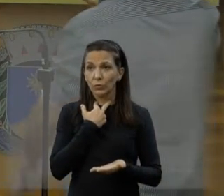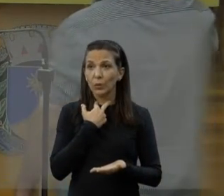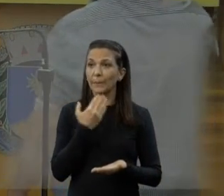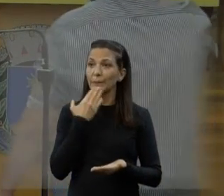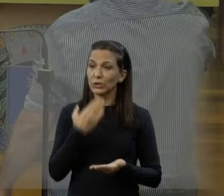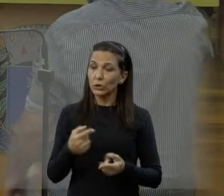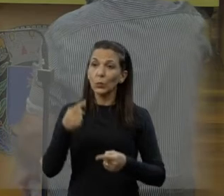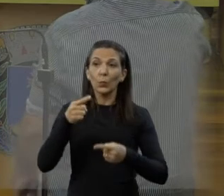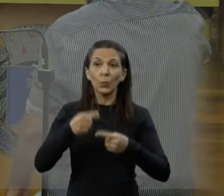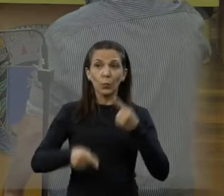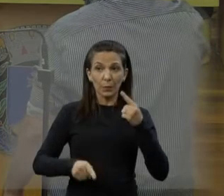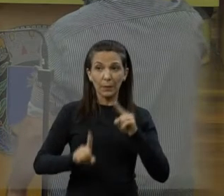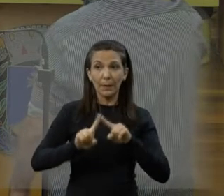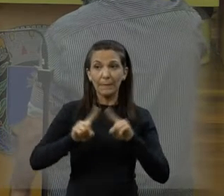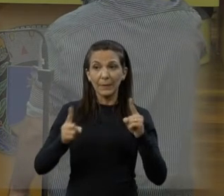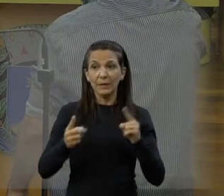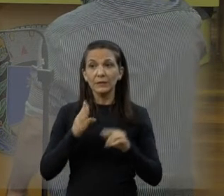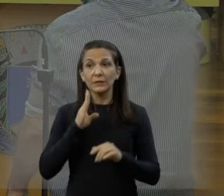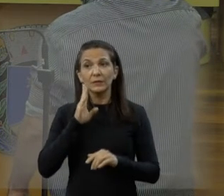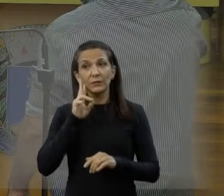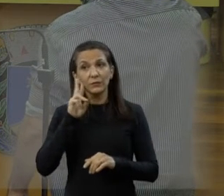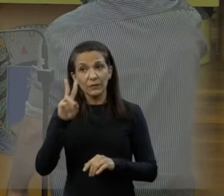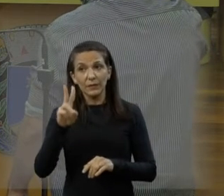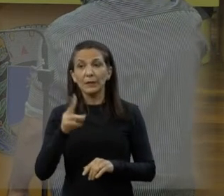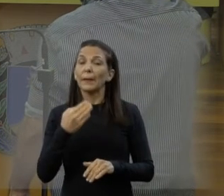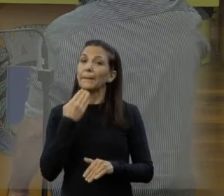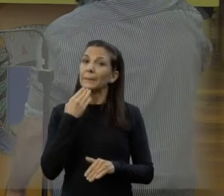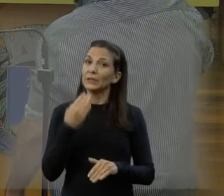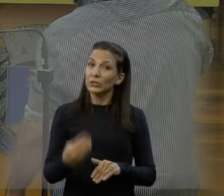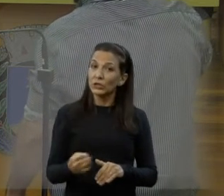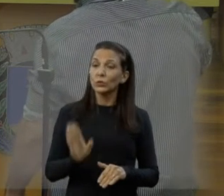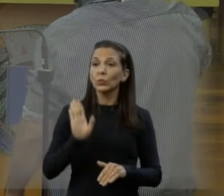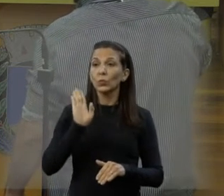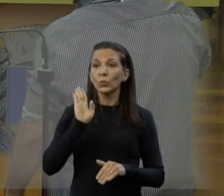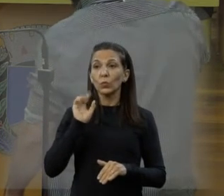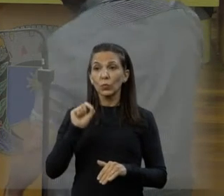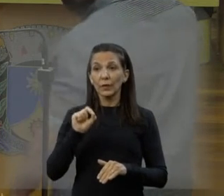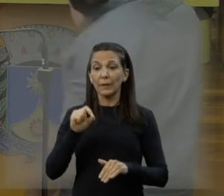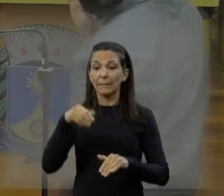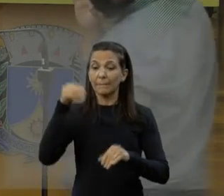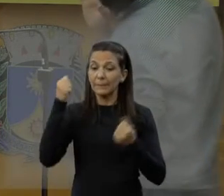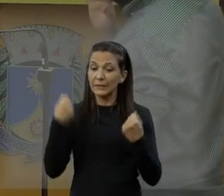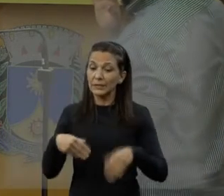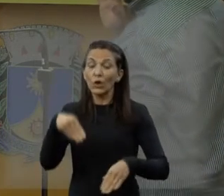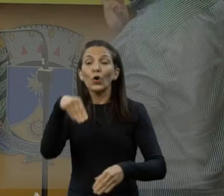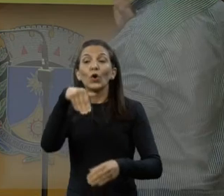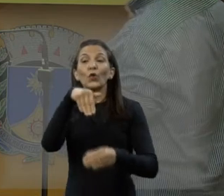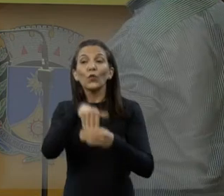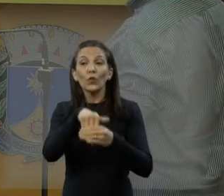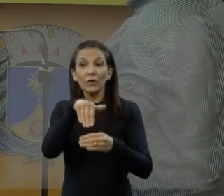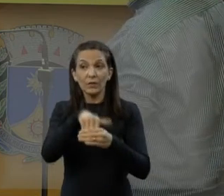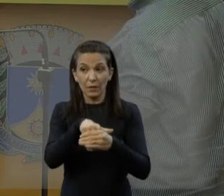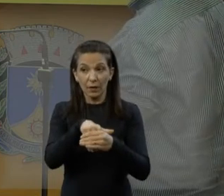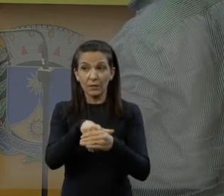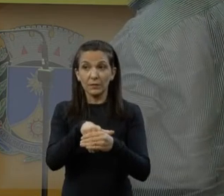eu quero que só confirme o pedido qualquer pedido for feito vai vai entrar em votação